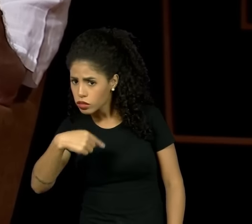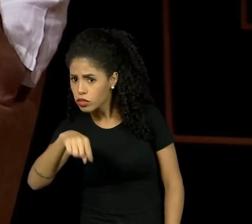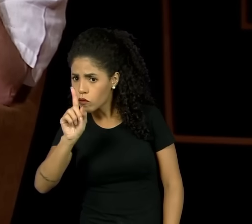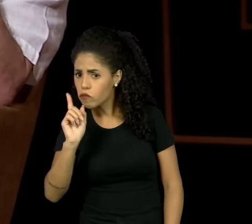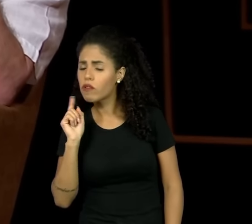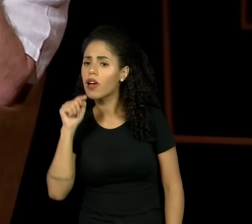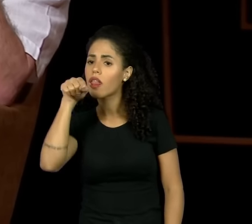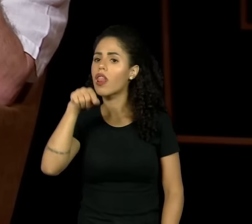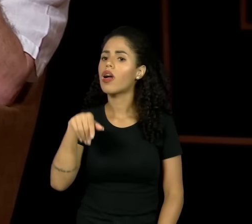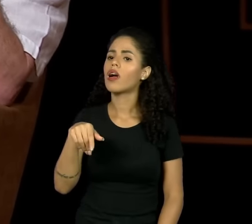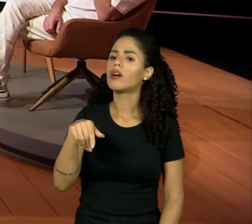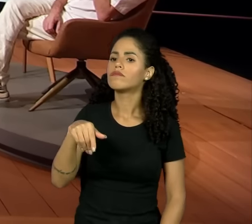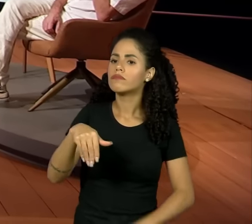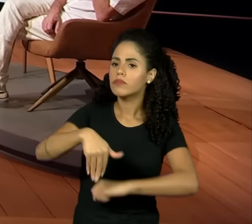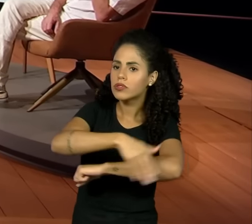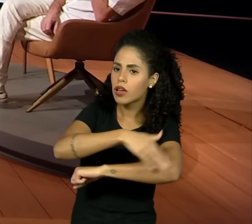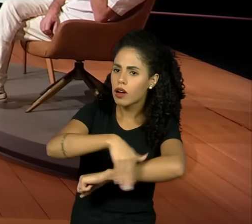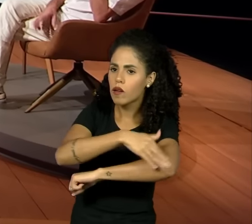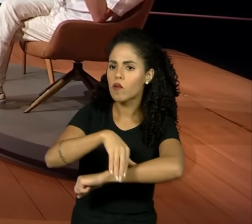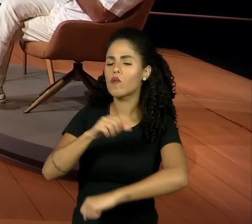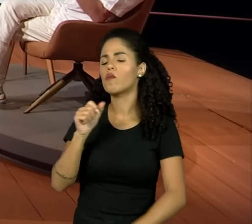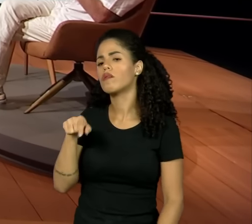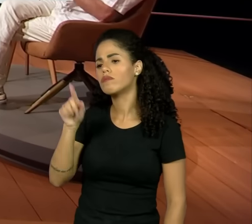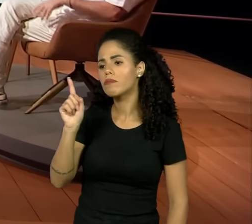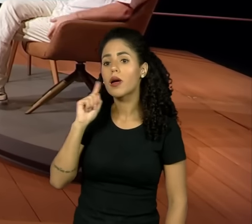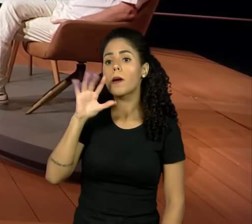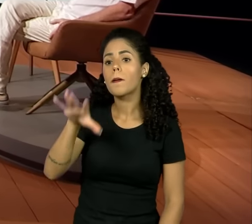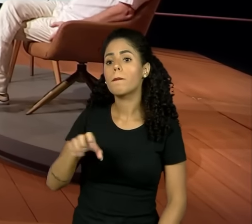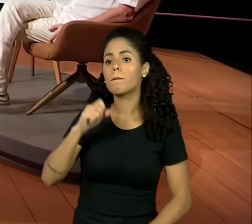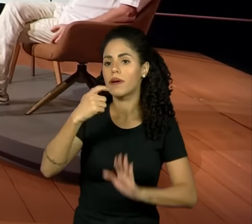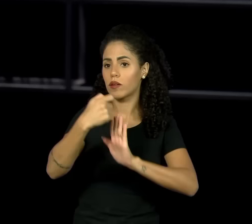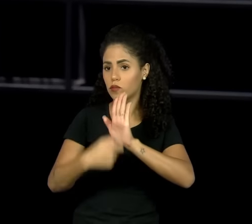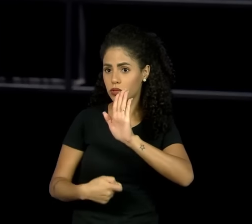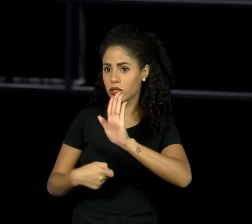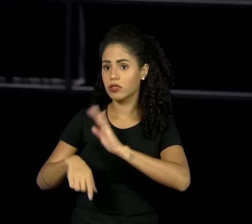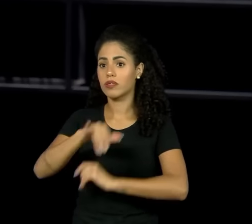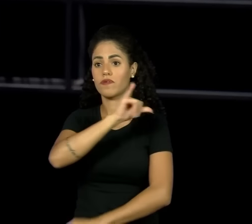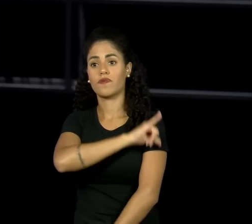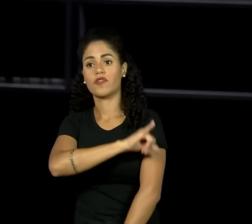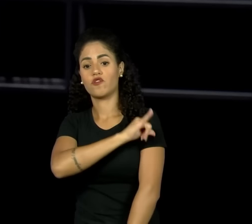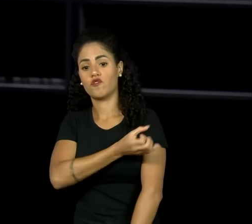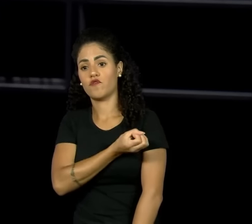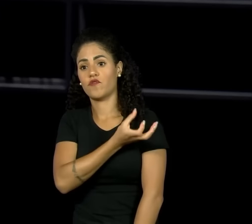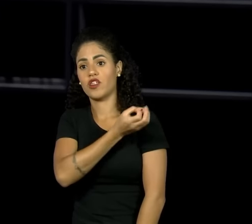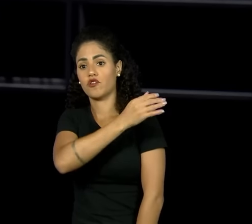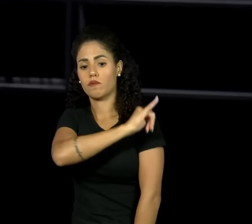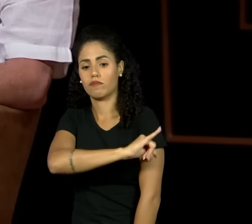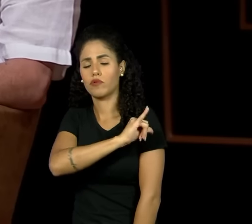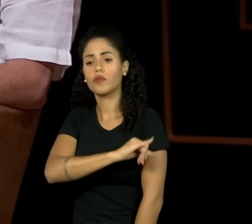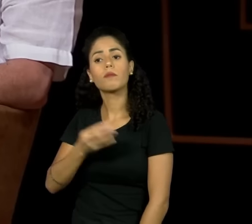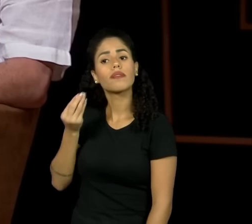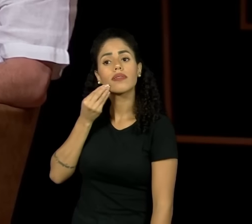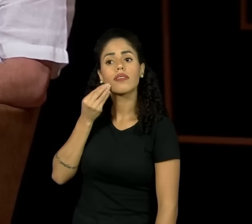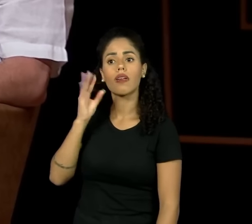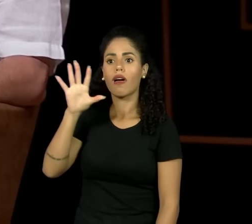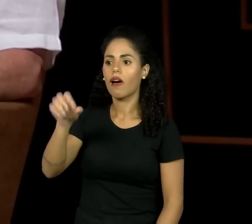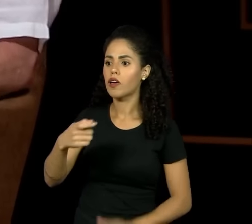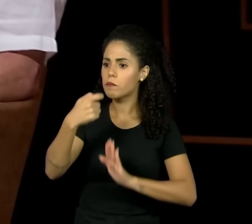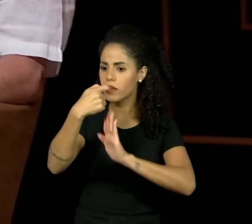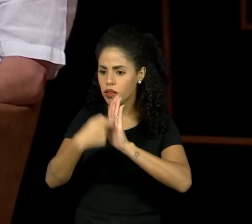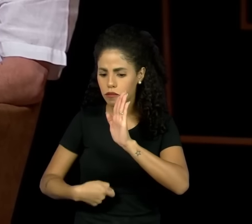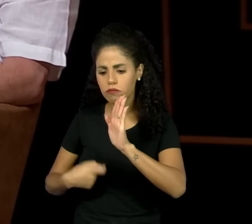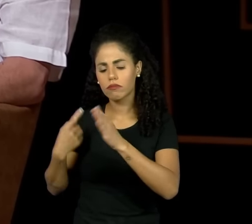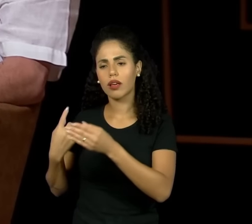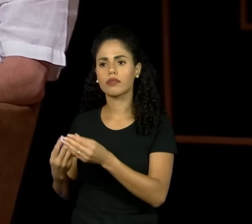Marechal eh pega um texto que você vai pro Rio fazer um teste e aí eu lembro que eu peguei o texto fui pro Rio fiz o